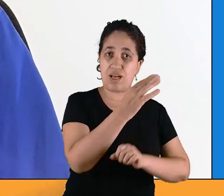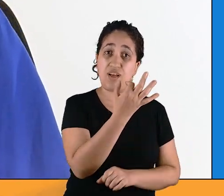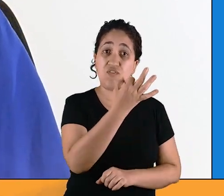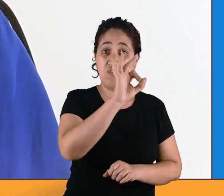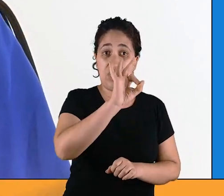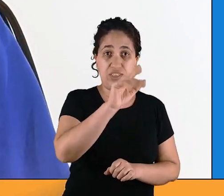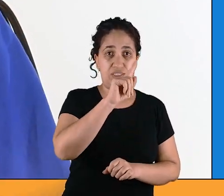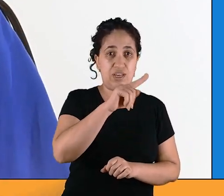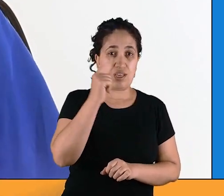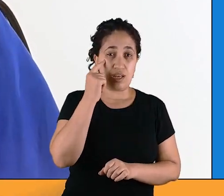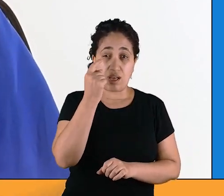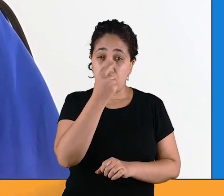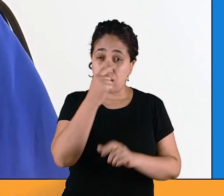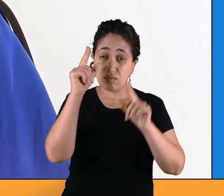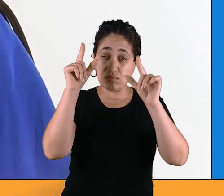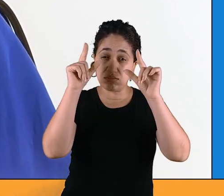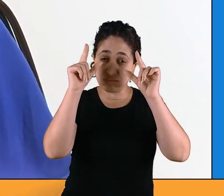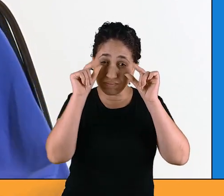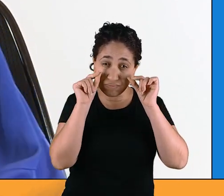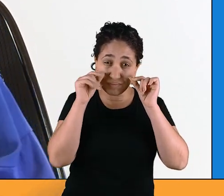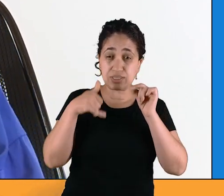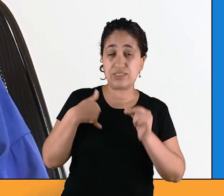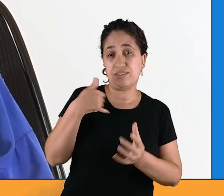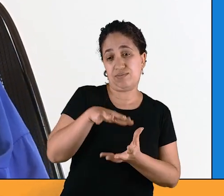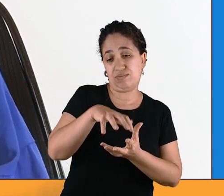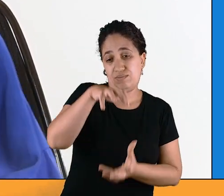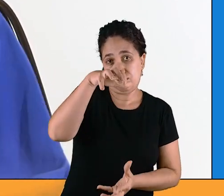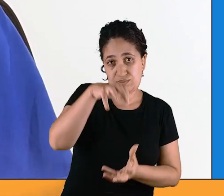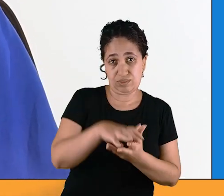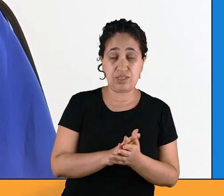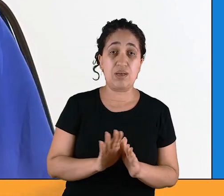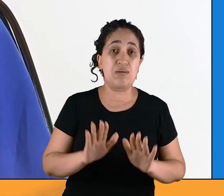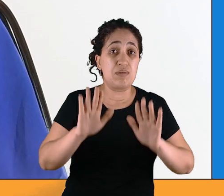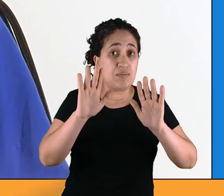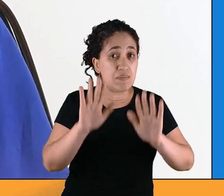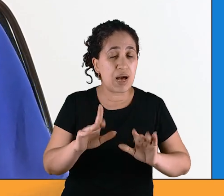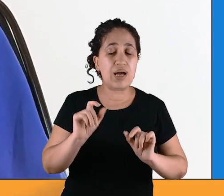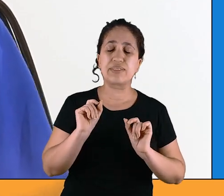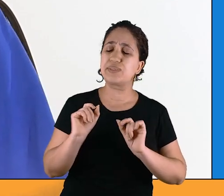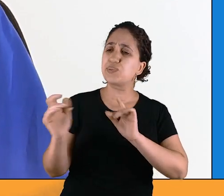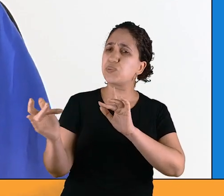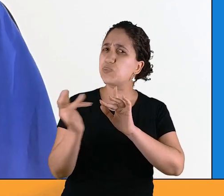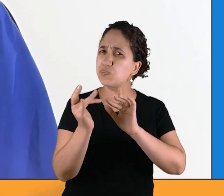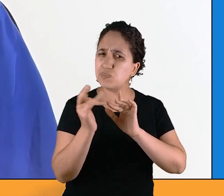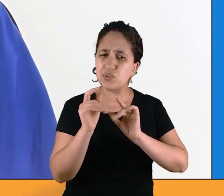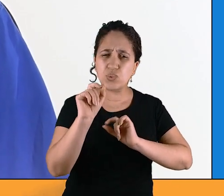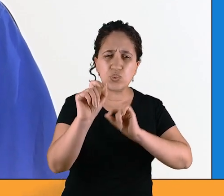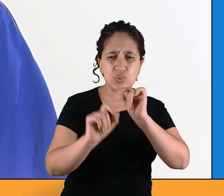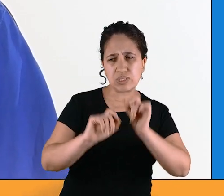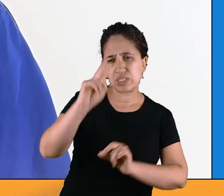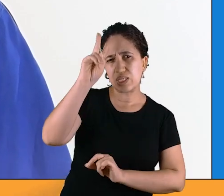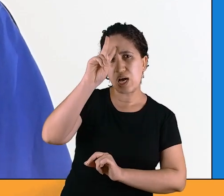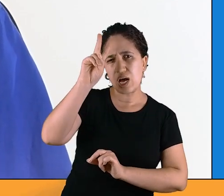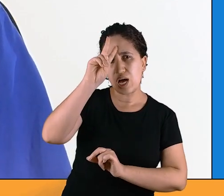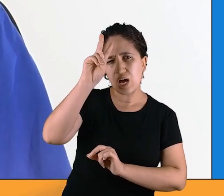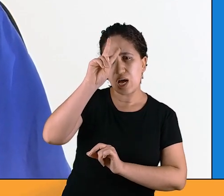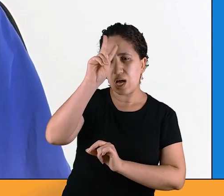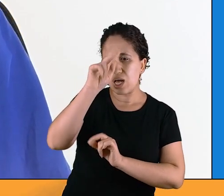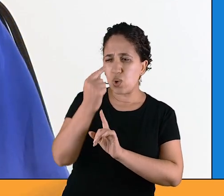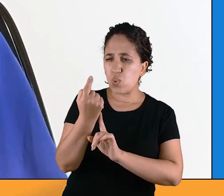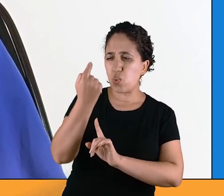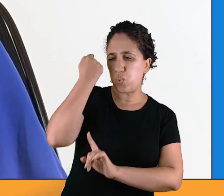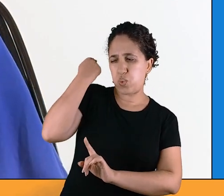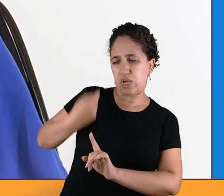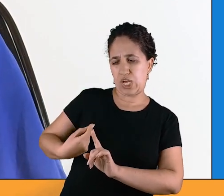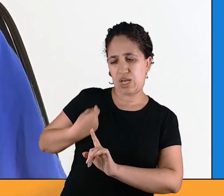que perdeu a visão já na idade avançada. Mas, geralmente, né, quando a gente entra em contato com a historiografia, com a biografia